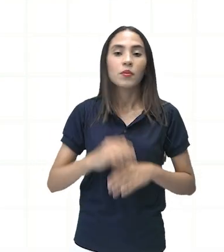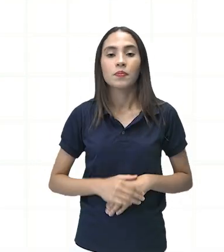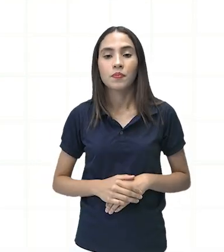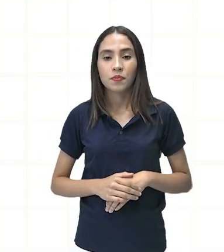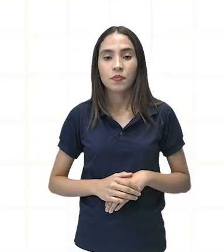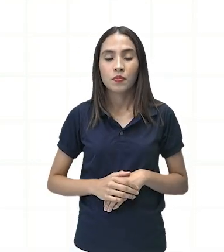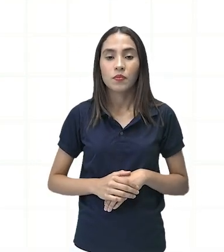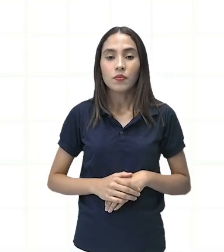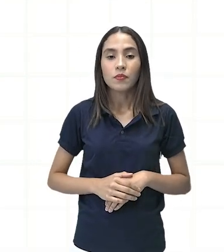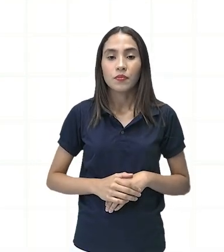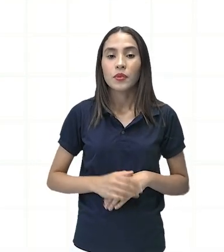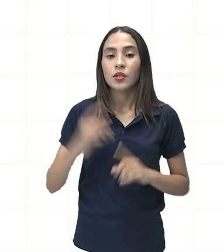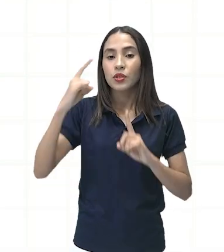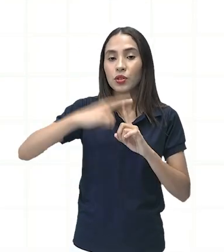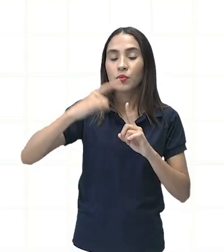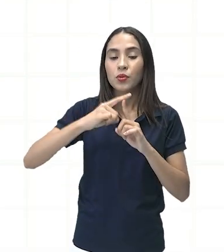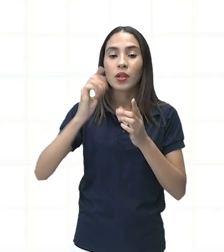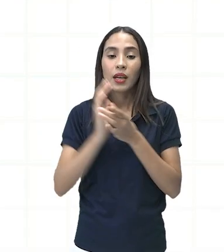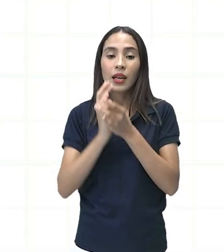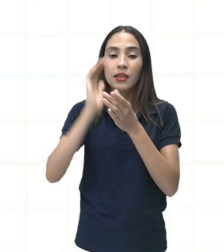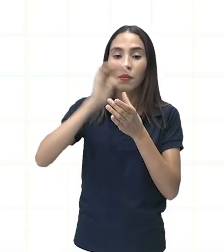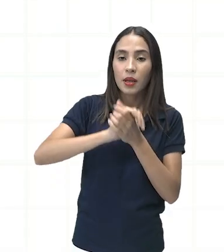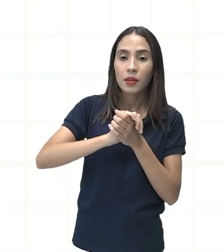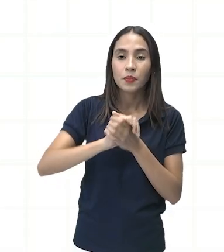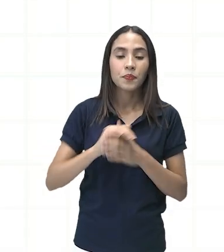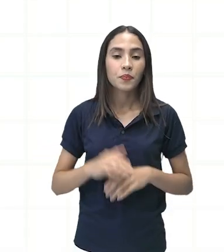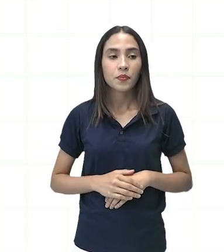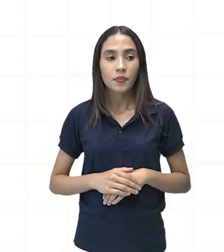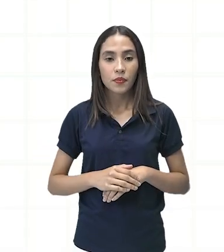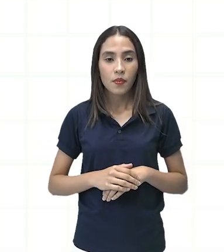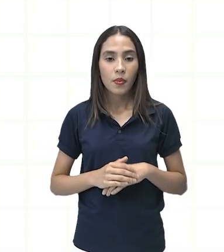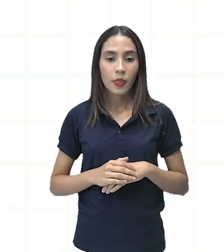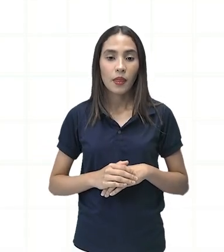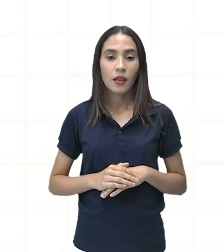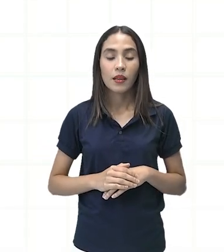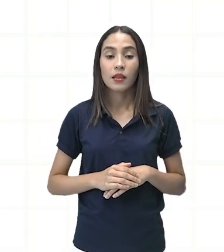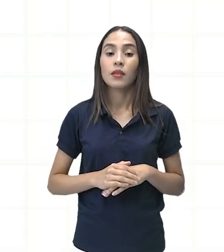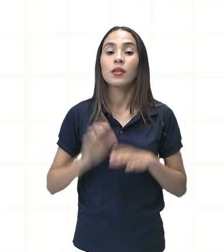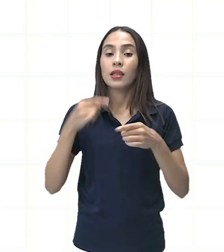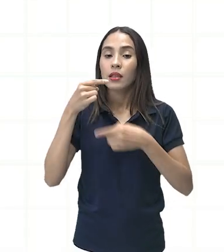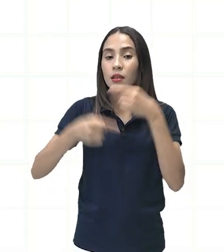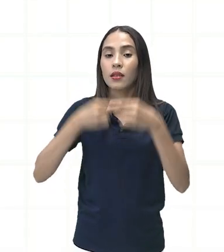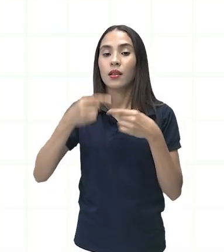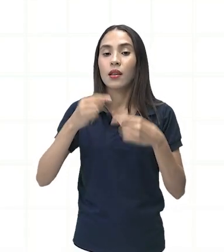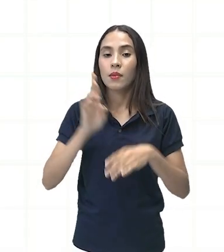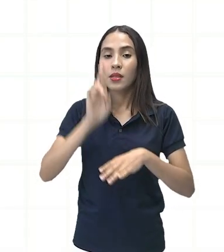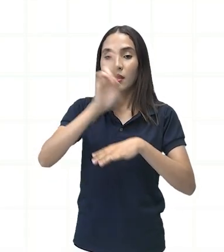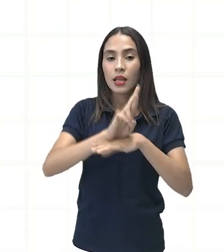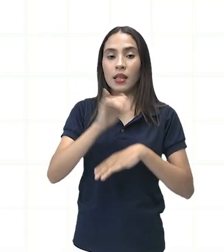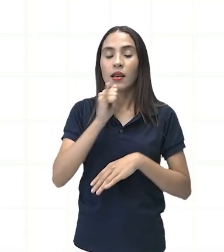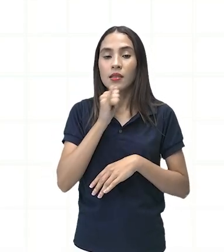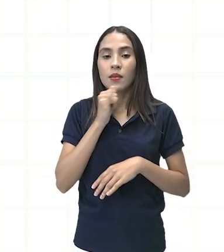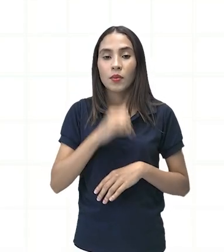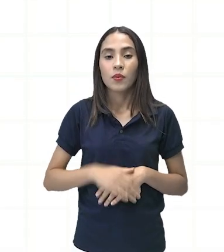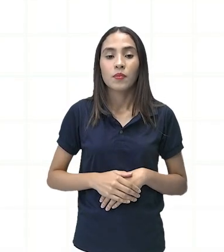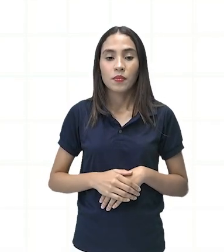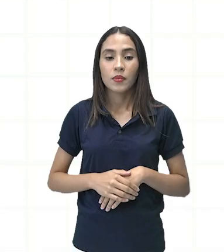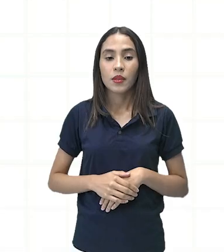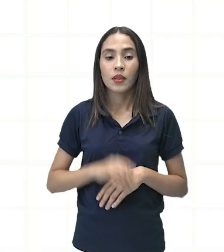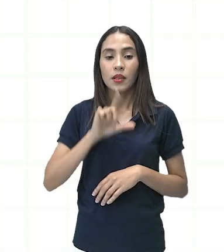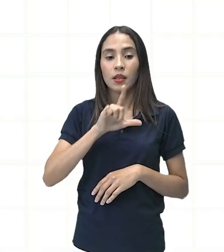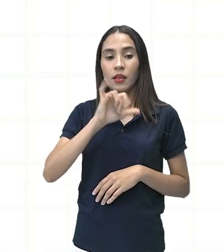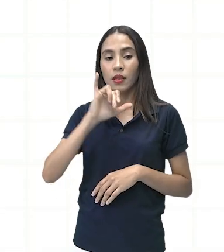aqui a representação, os tipos de casamento. Vamos lá. A descendência ela é representada pela linha